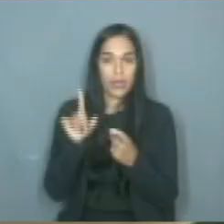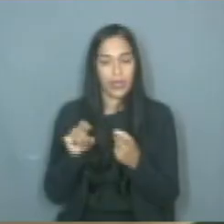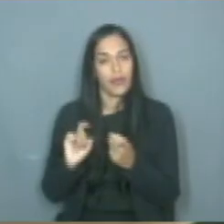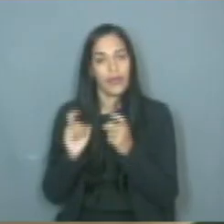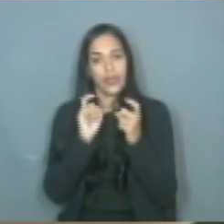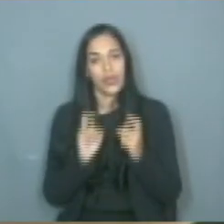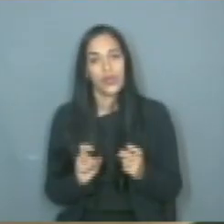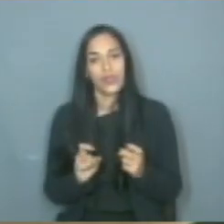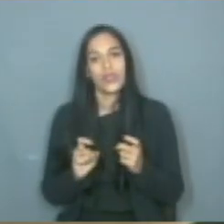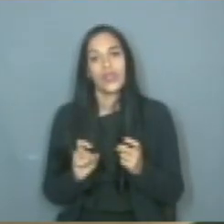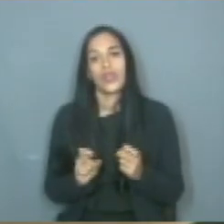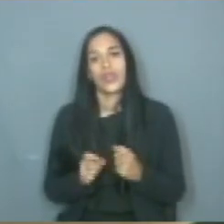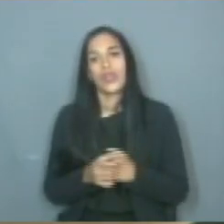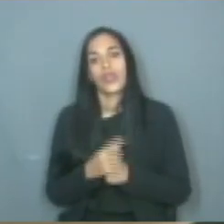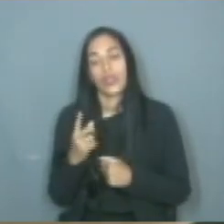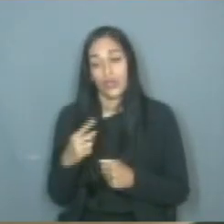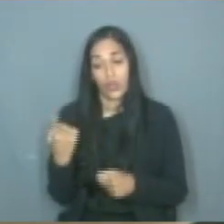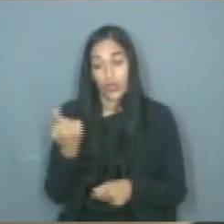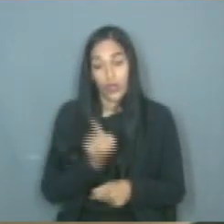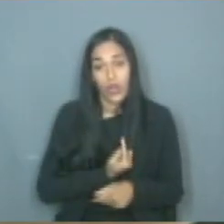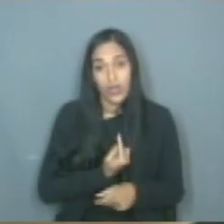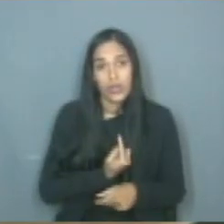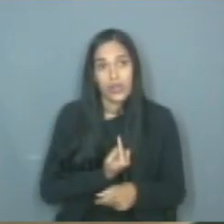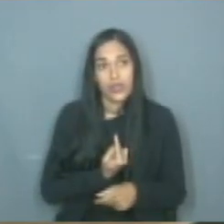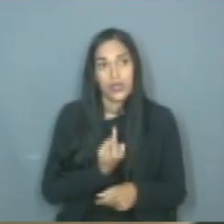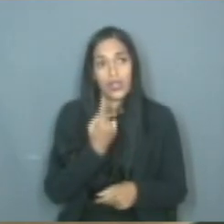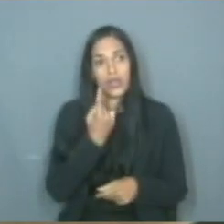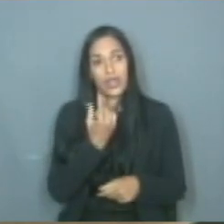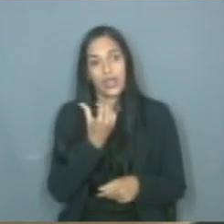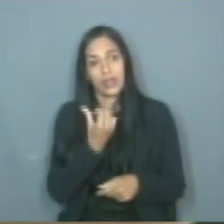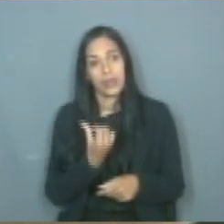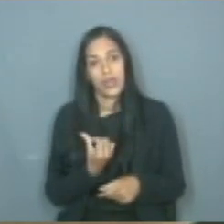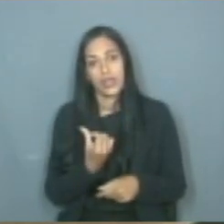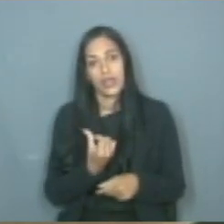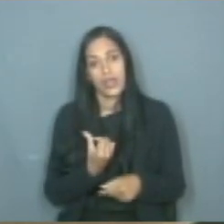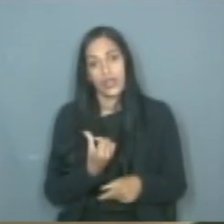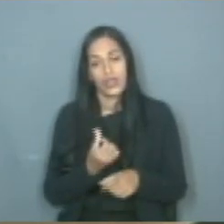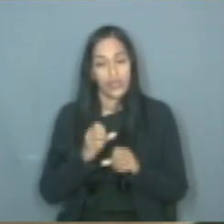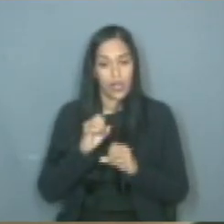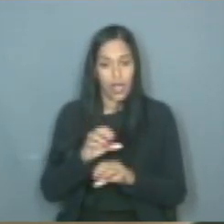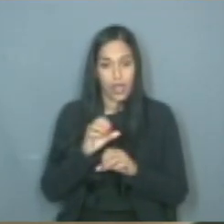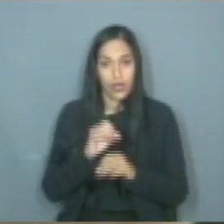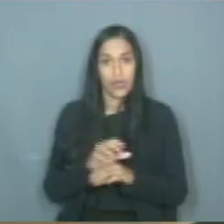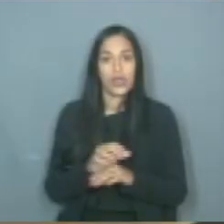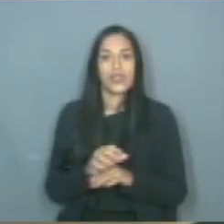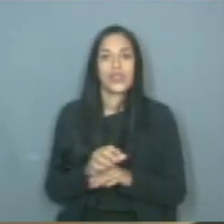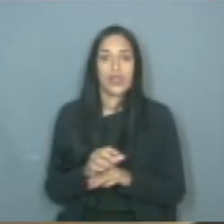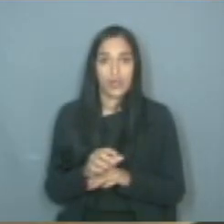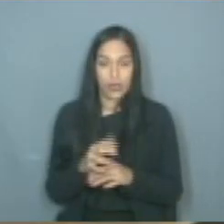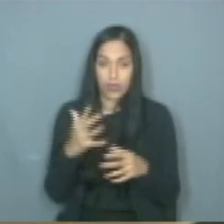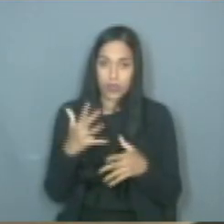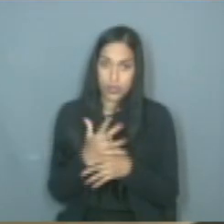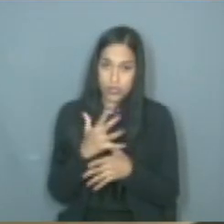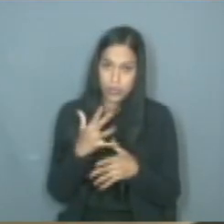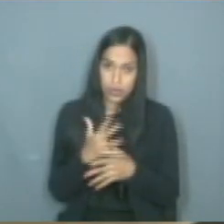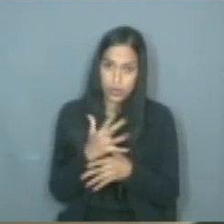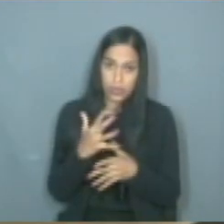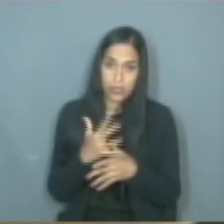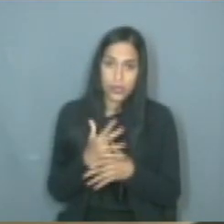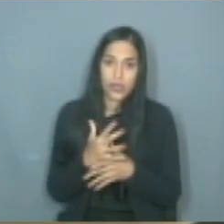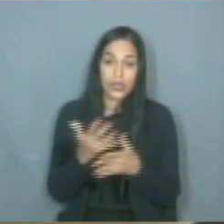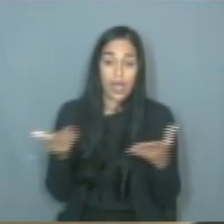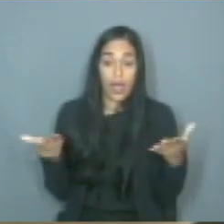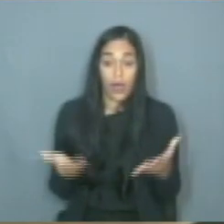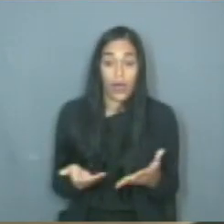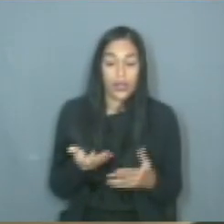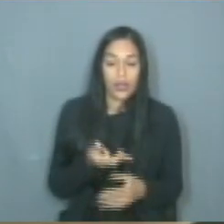aí, nós éramos a 16ª educação dos municípios, nós somos